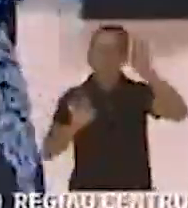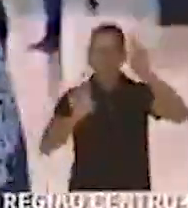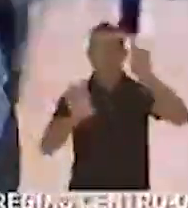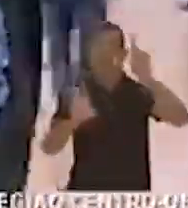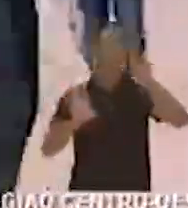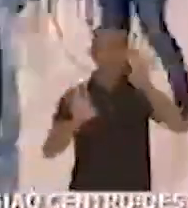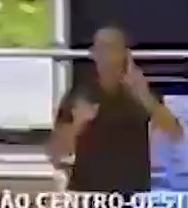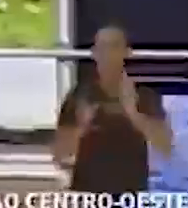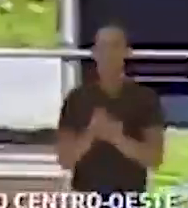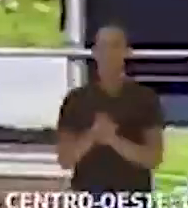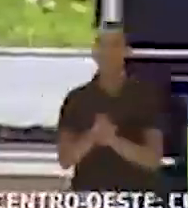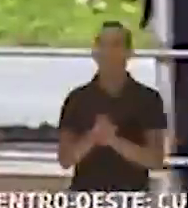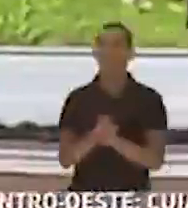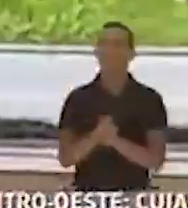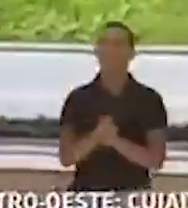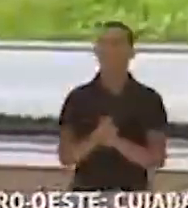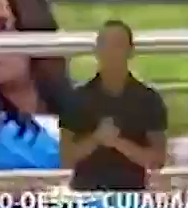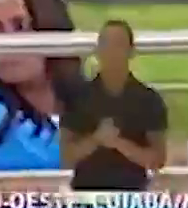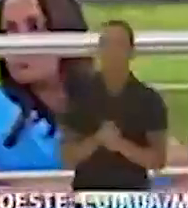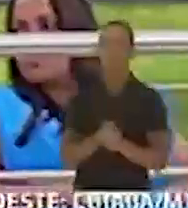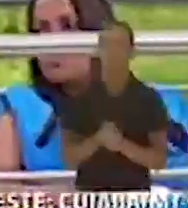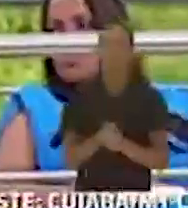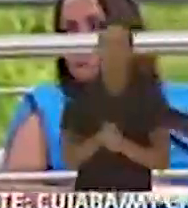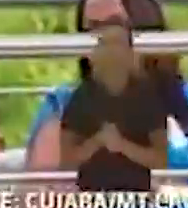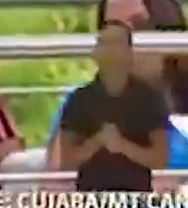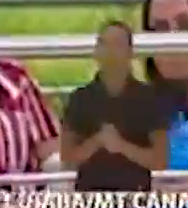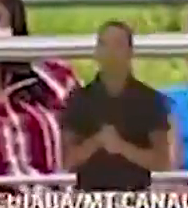Ó, você quer ver uma coisa?